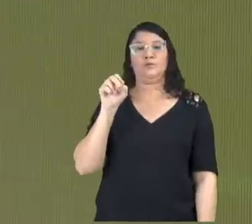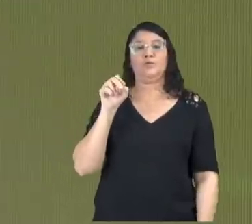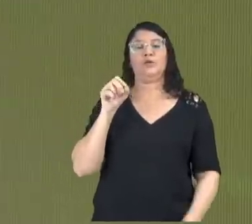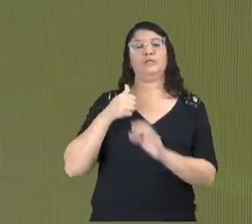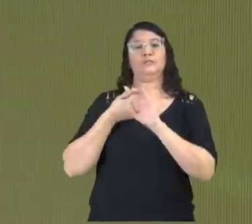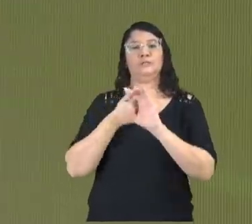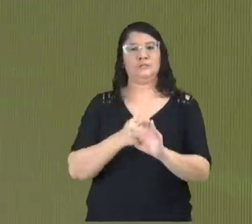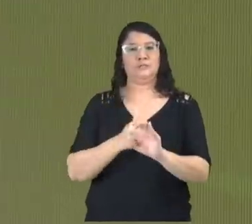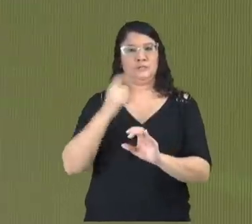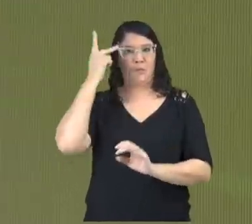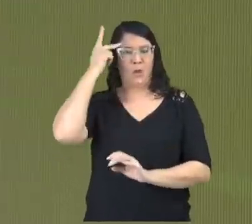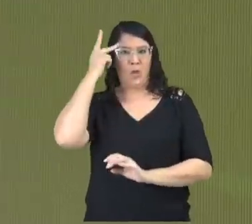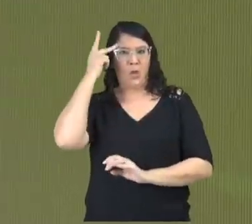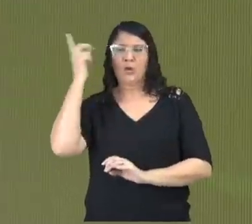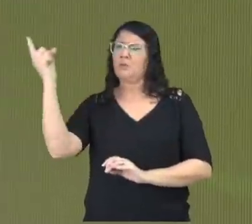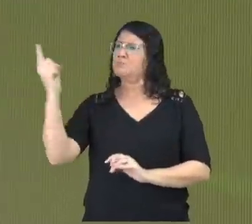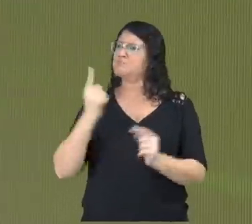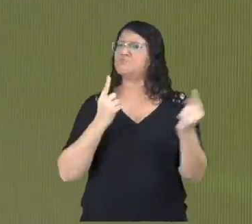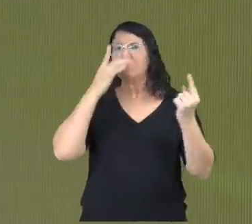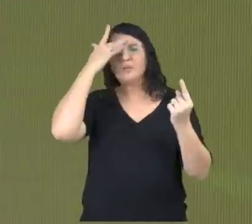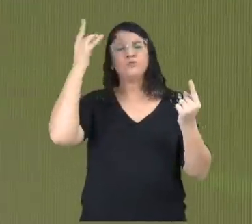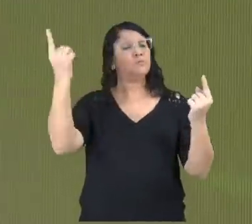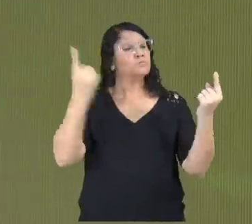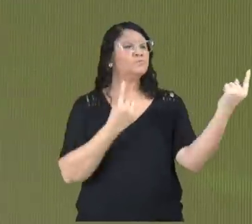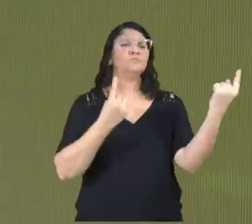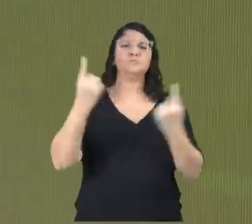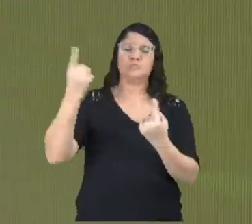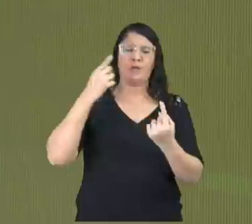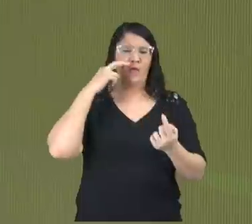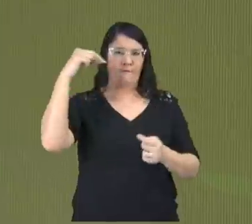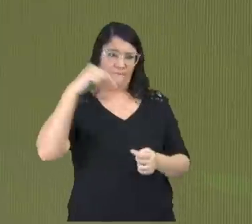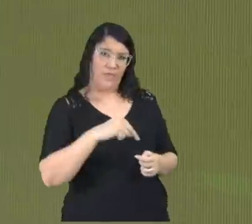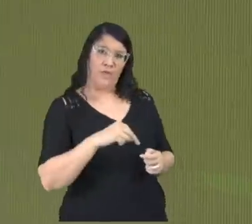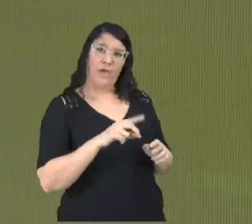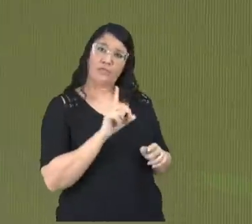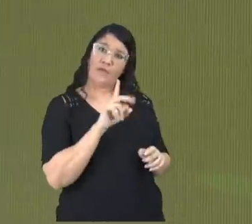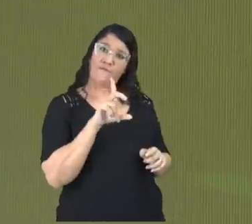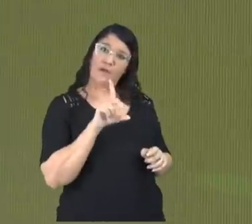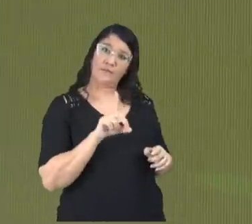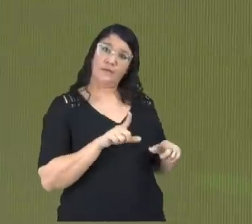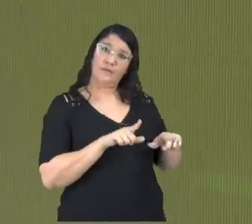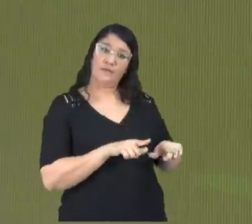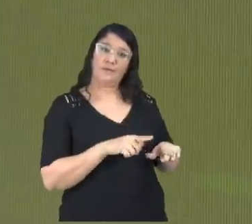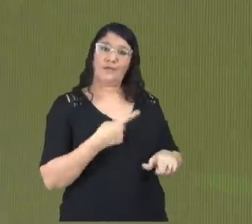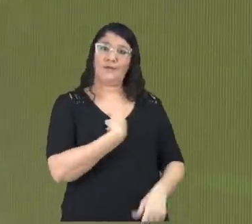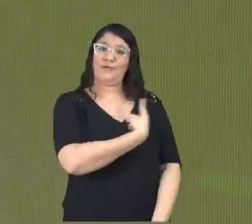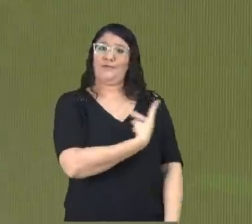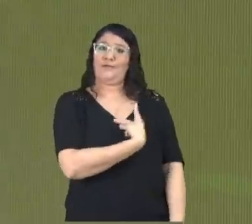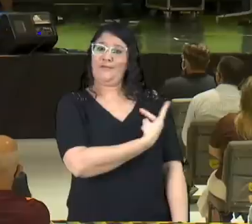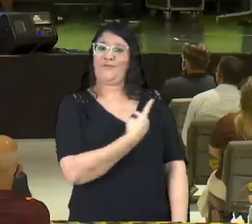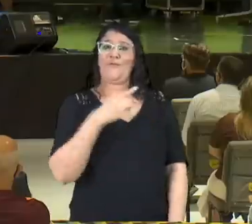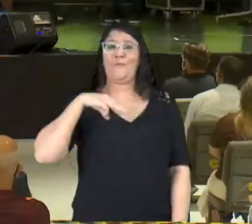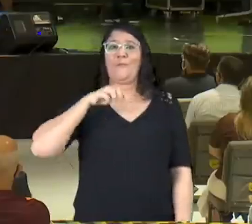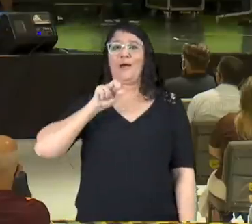muita gente passava pelo nosso stand, via o nosso primeiro DVD, o primeiro álbum, que inclusive éramos nós dois aqui na frente,